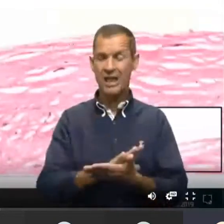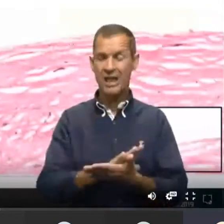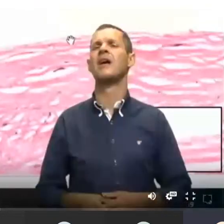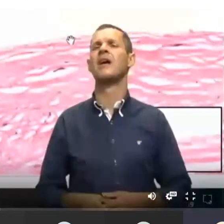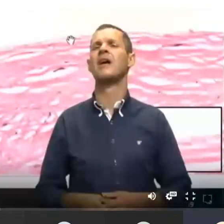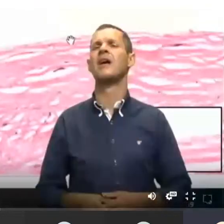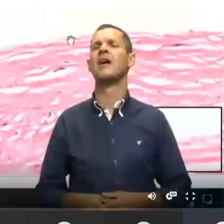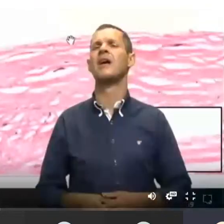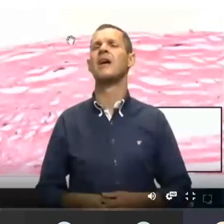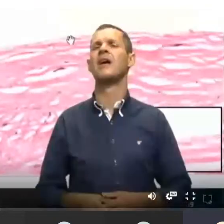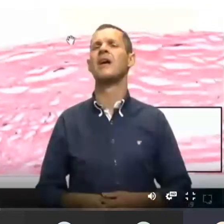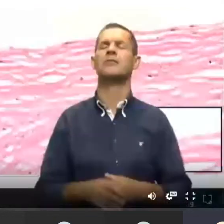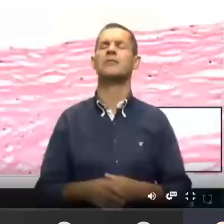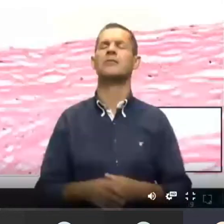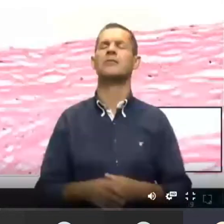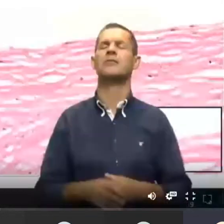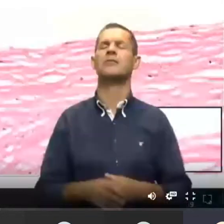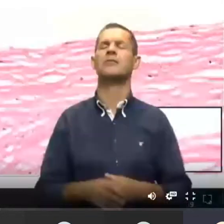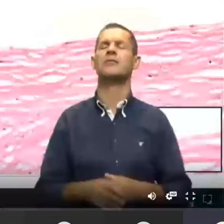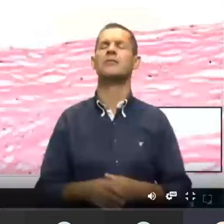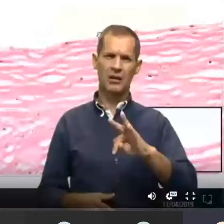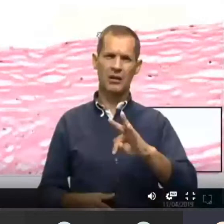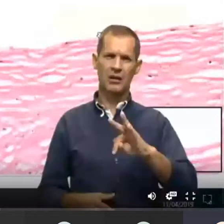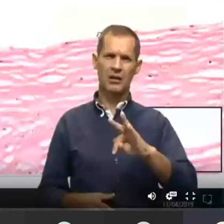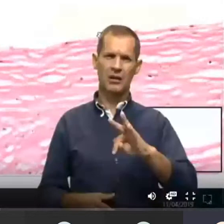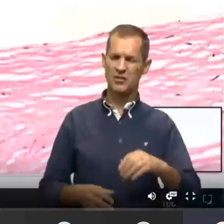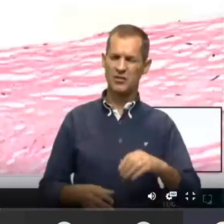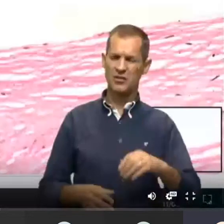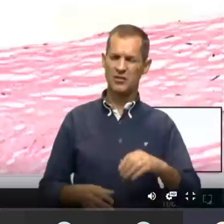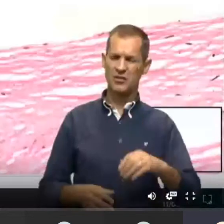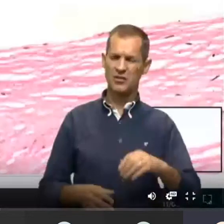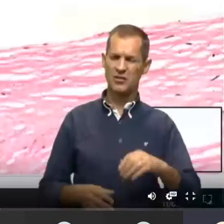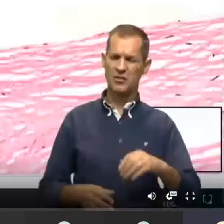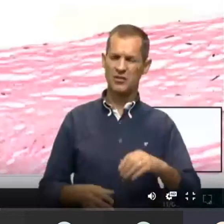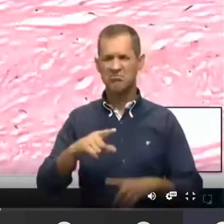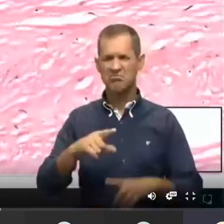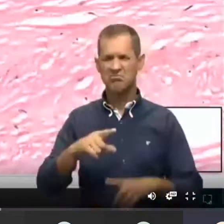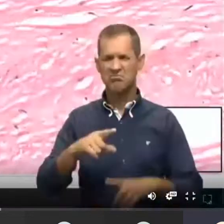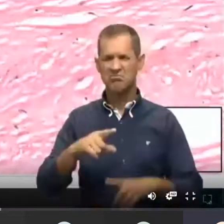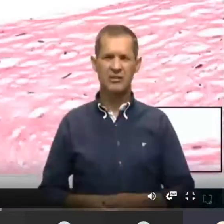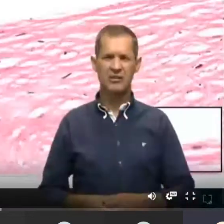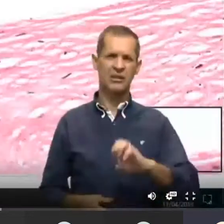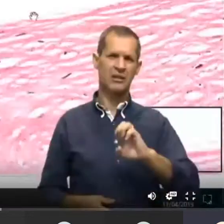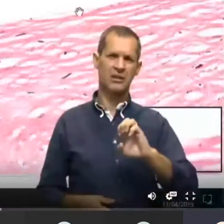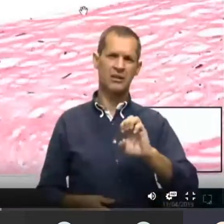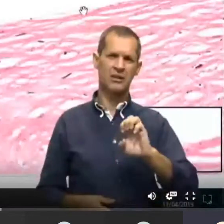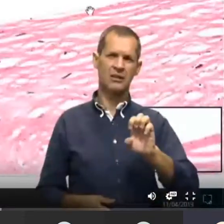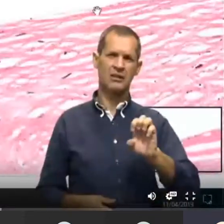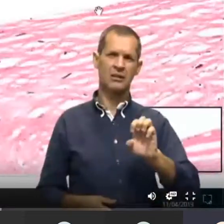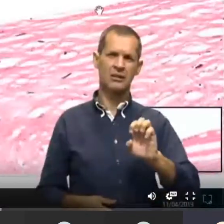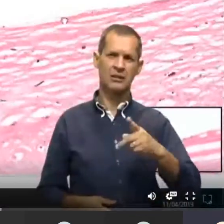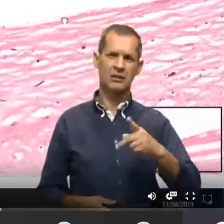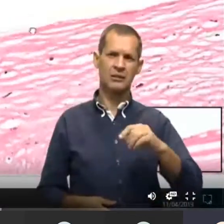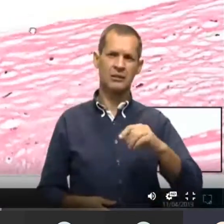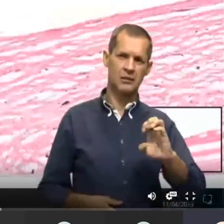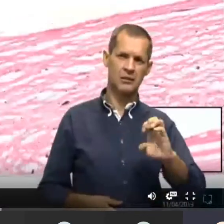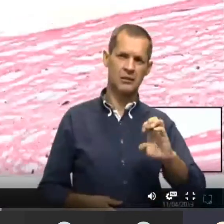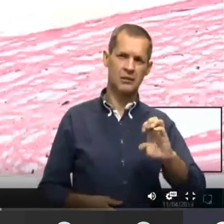questão ciliar, né? Aquele tecido mais frágil. Não tem mais aquele epitélio que nós vimos,